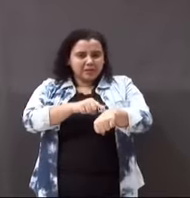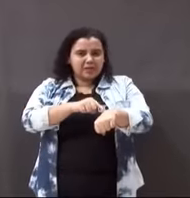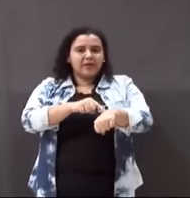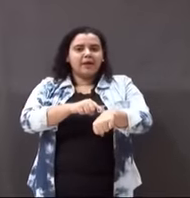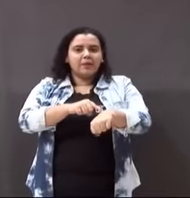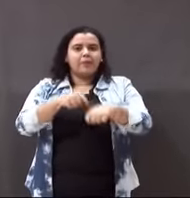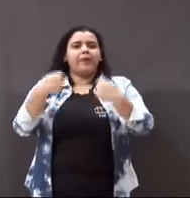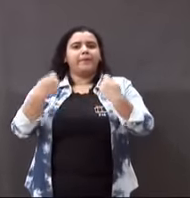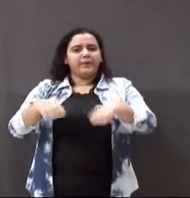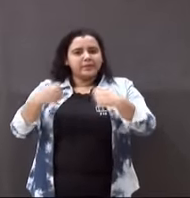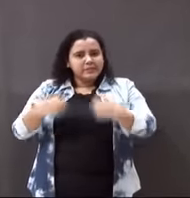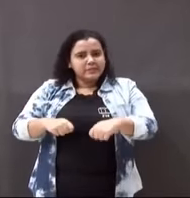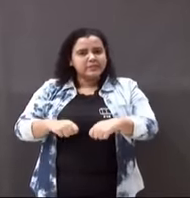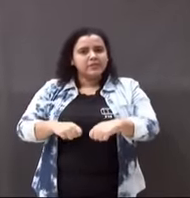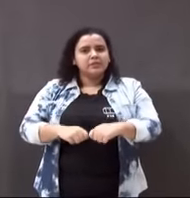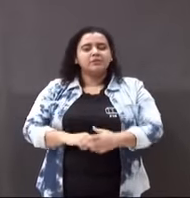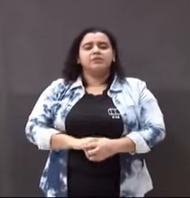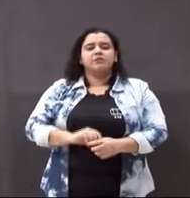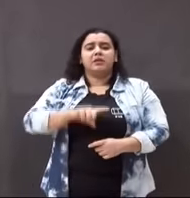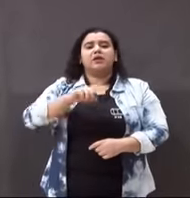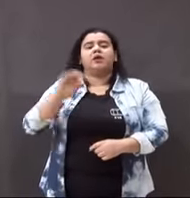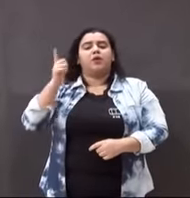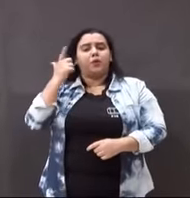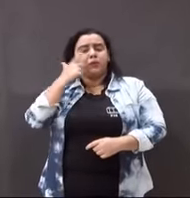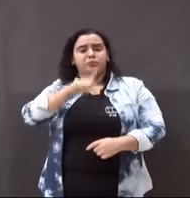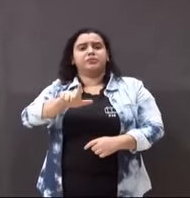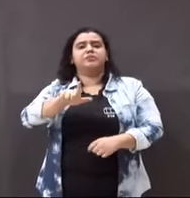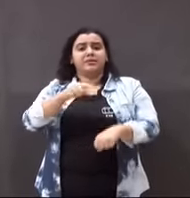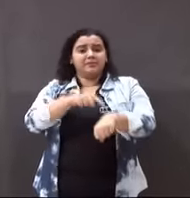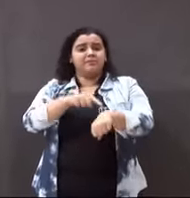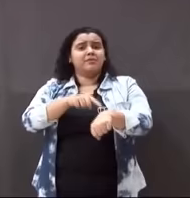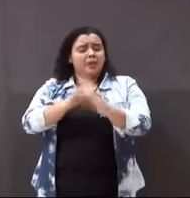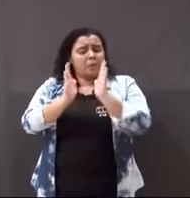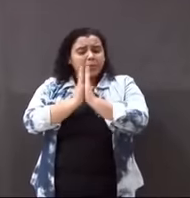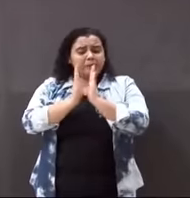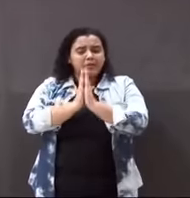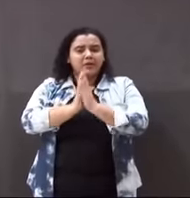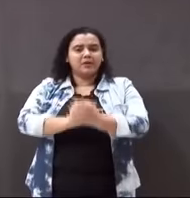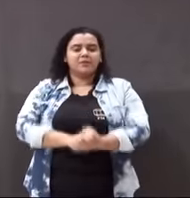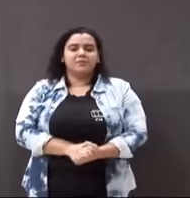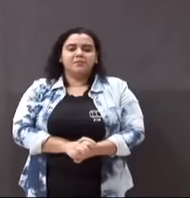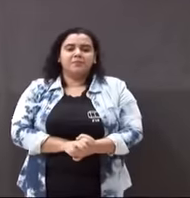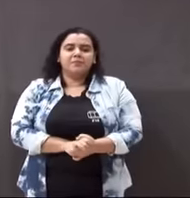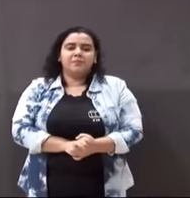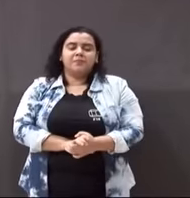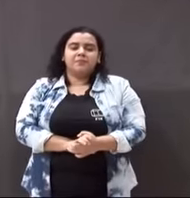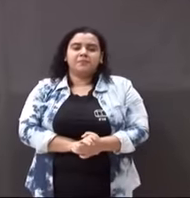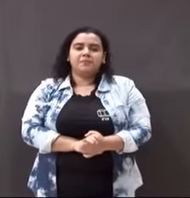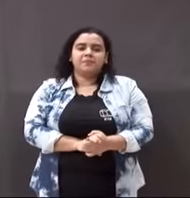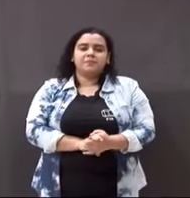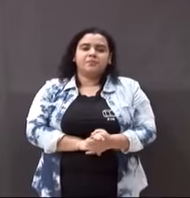até para escolher se é de manhã, se é de tarde, se é de noite, se é de madrugada. Toma tempo!